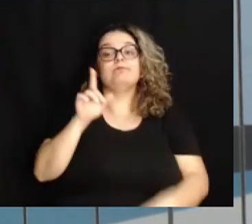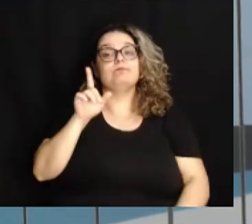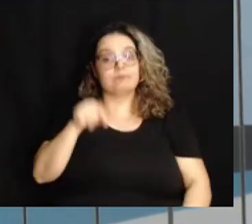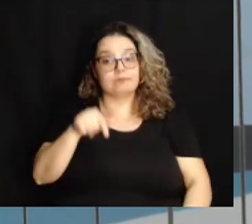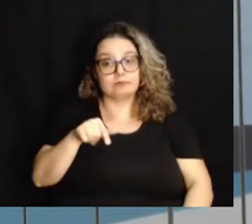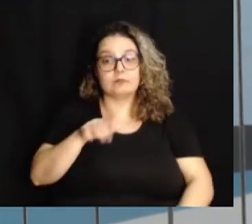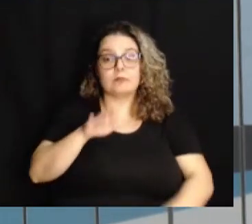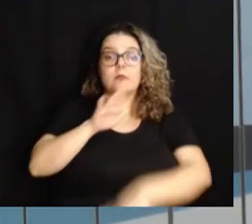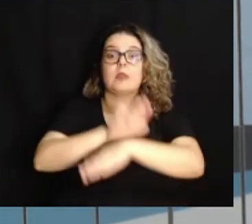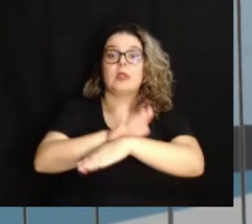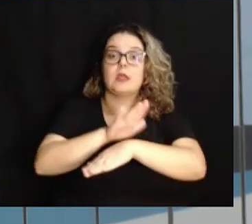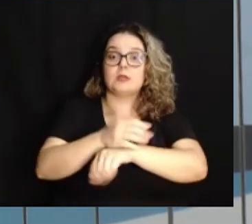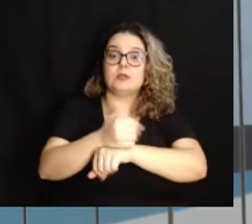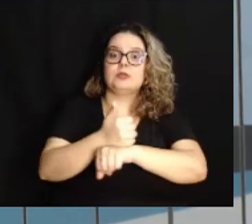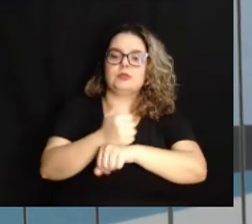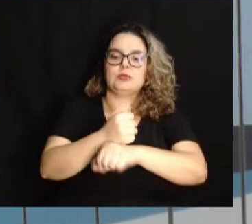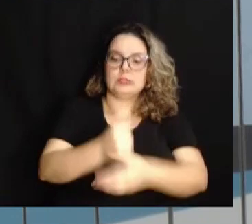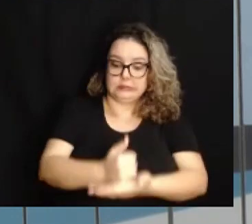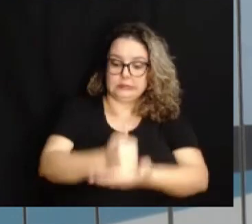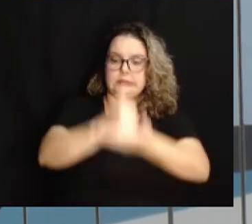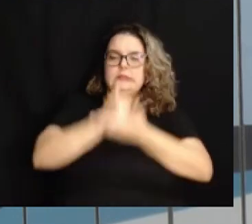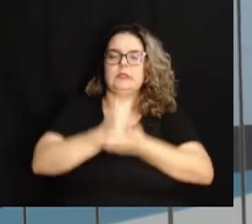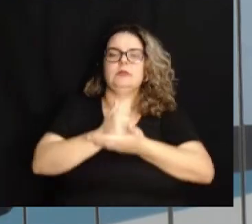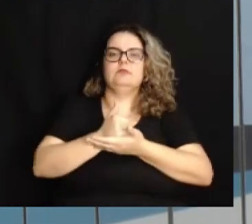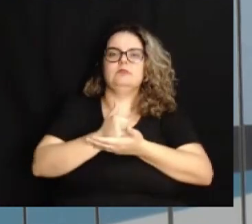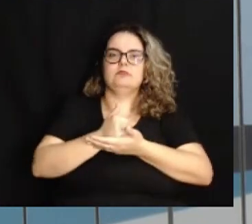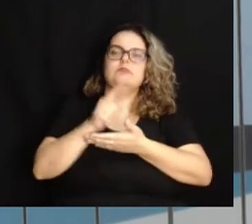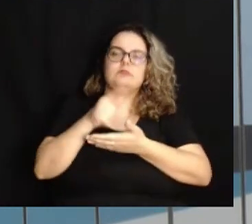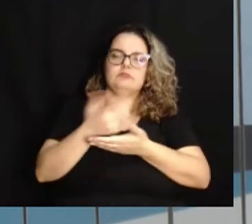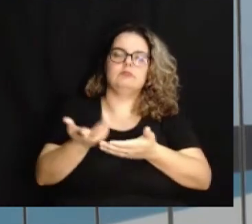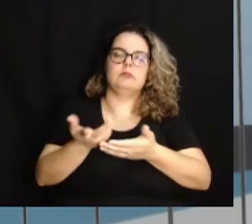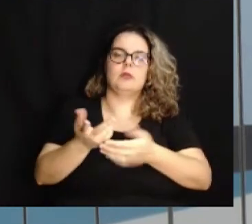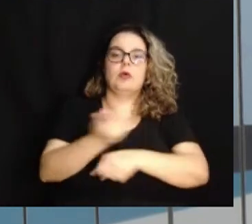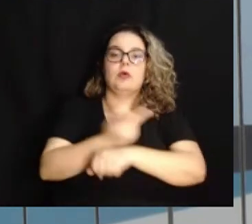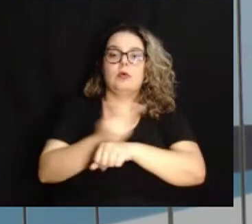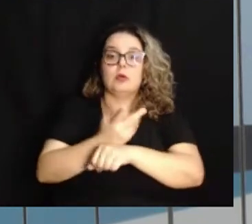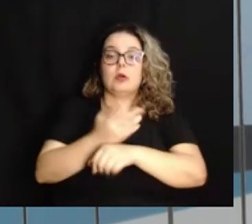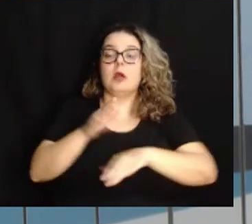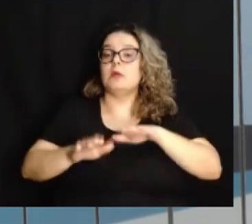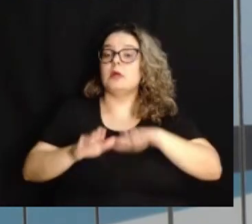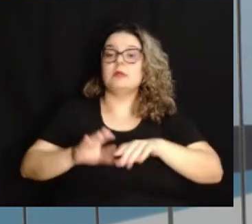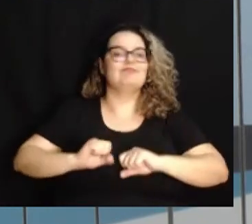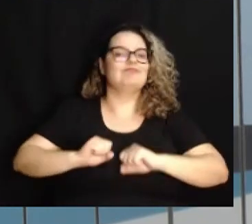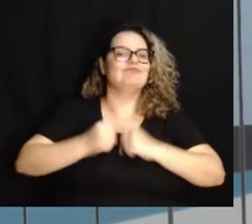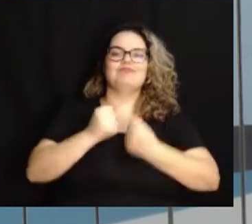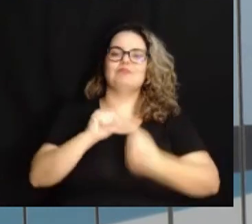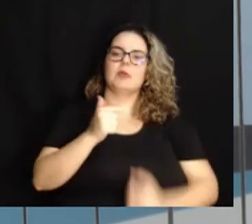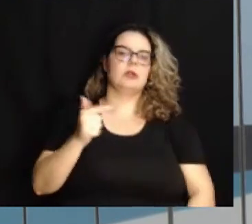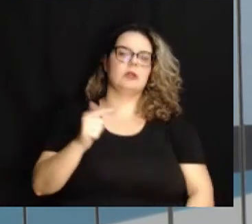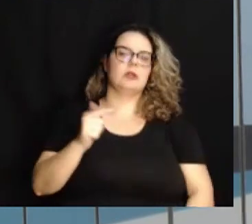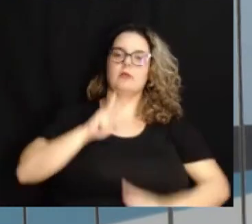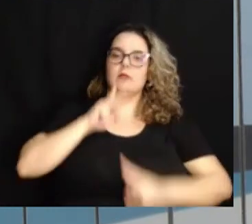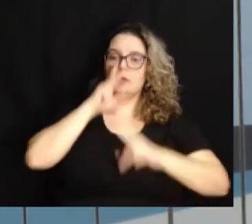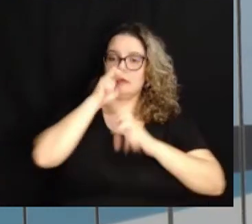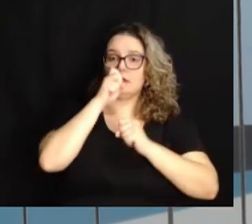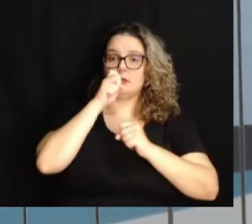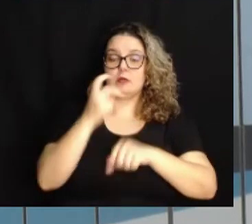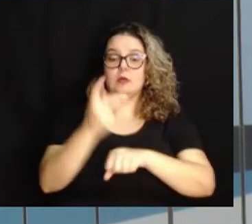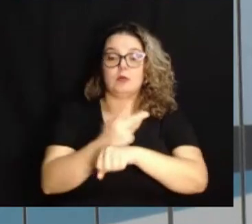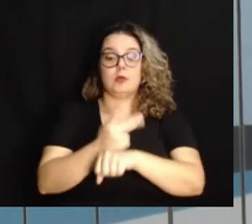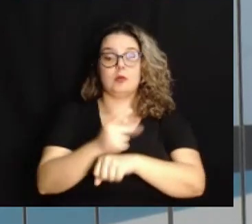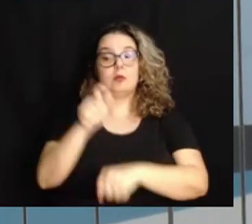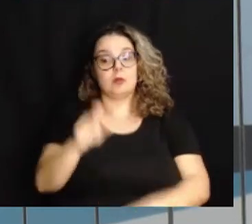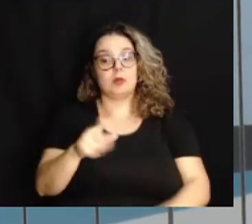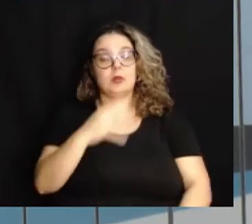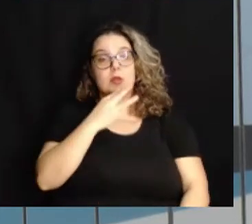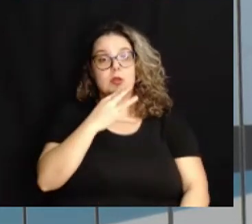buscar identificar esse recorte. Agora, claro, a pessoa talvez ela não vai ter força para fazer isso, então ela vai buscar um conhecido. Então esse conhecido vai ouvir,